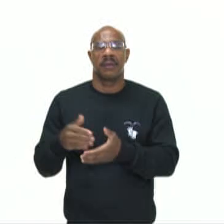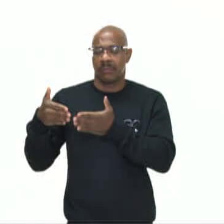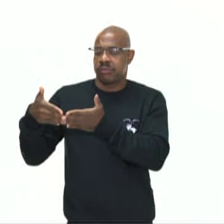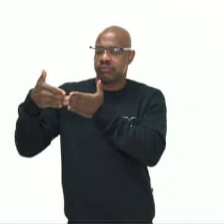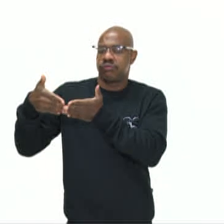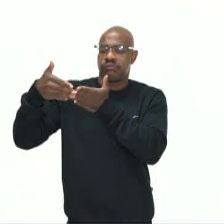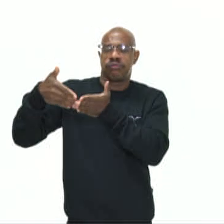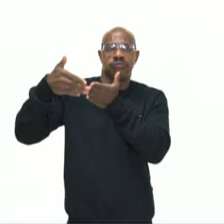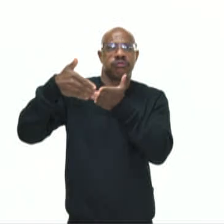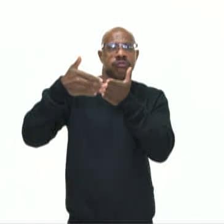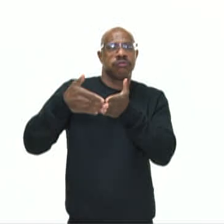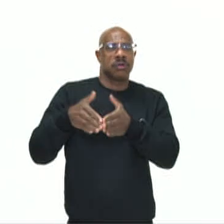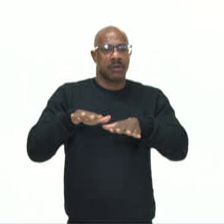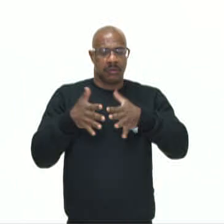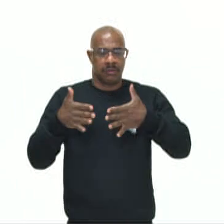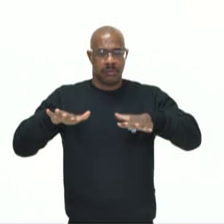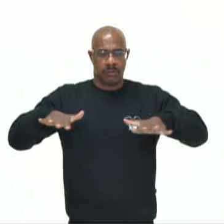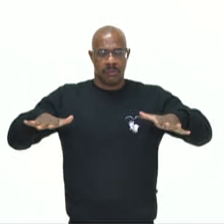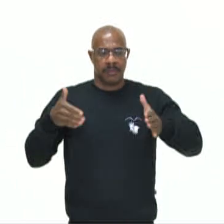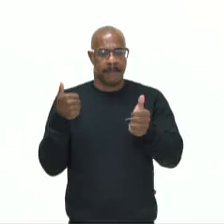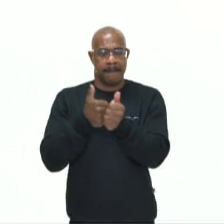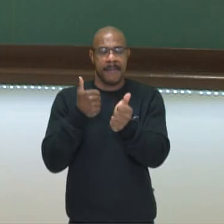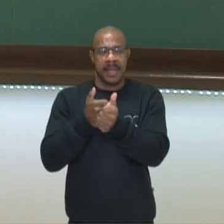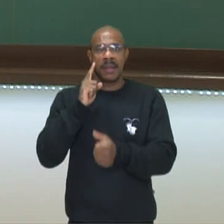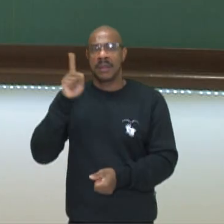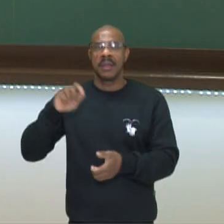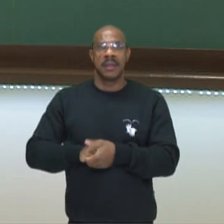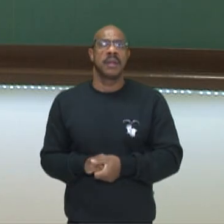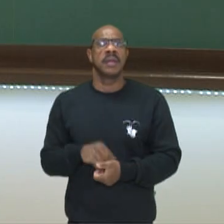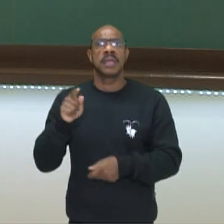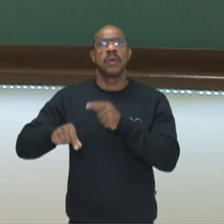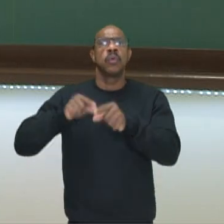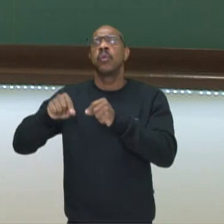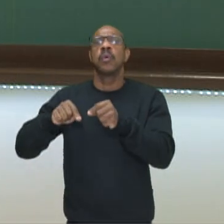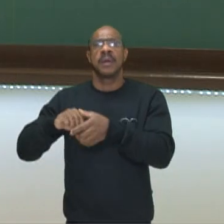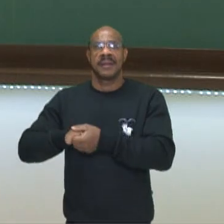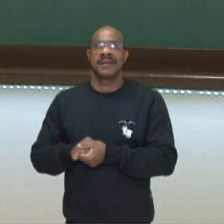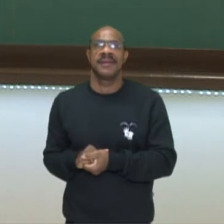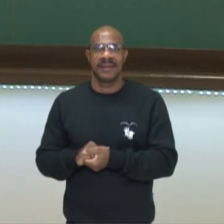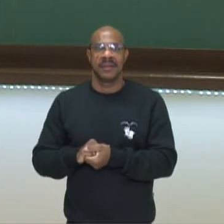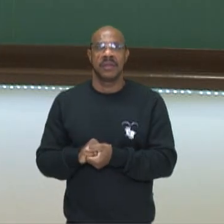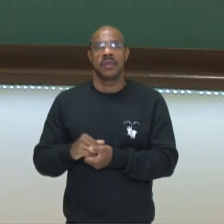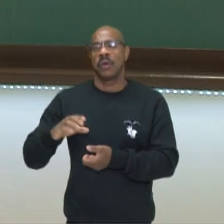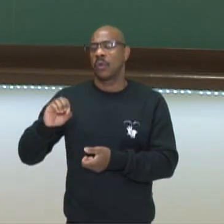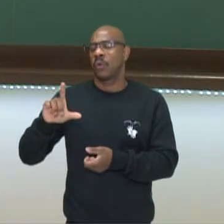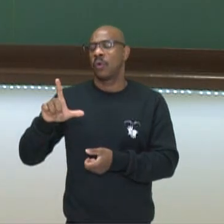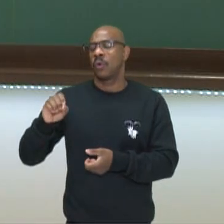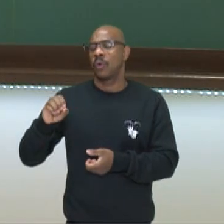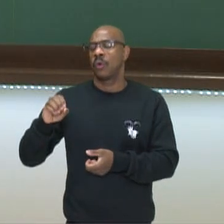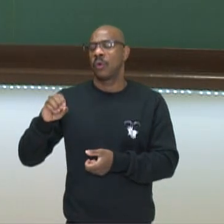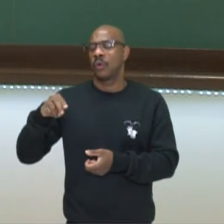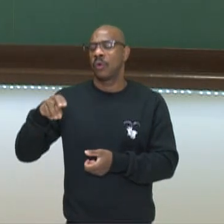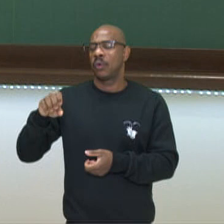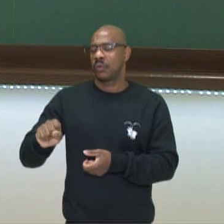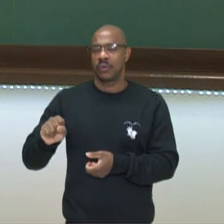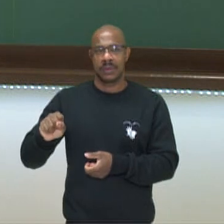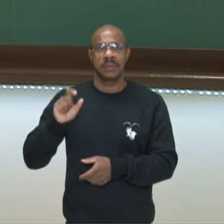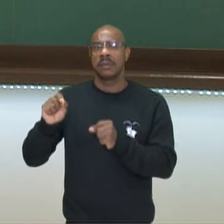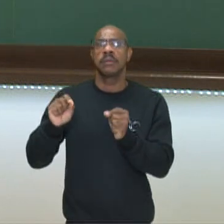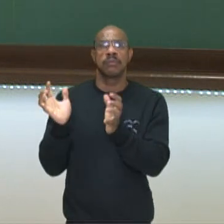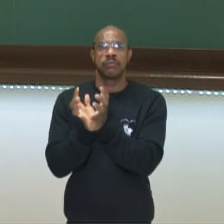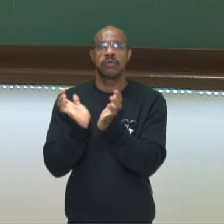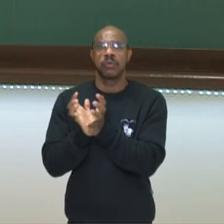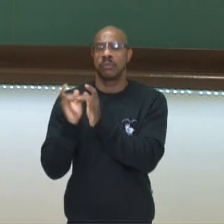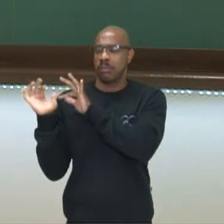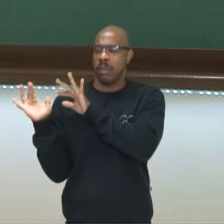Plymouth por William Halsall. Então, quem eram esses colonos, né? Eles eram calvinistas, puritanos. A